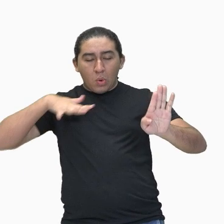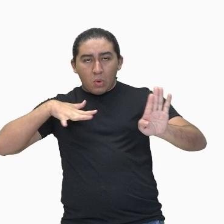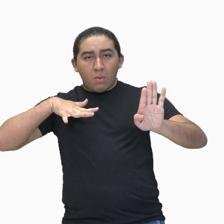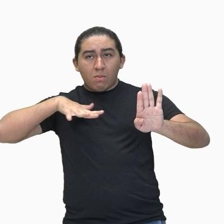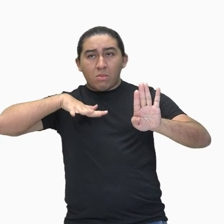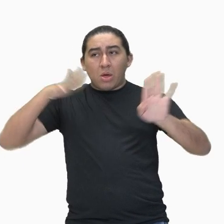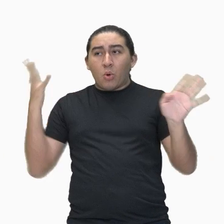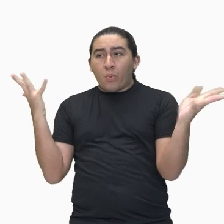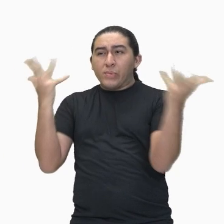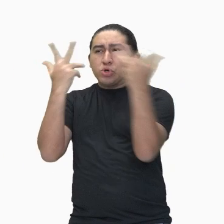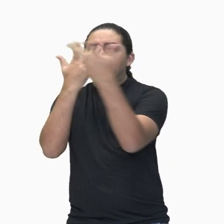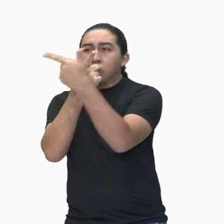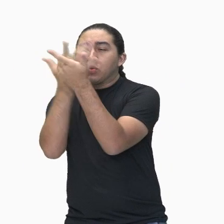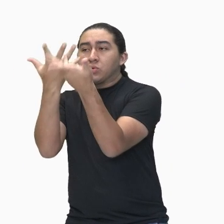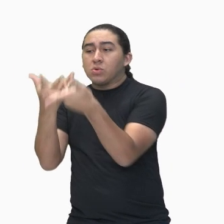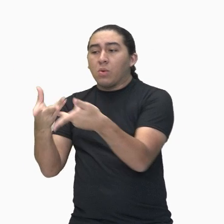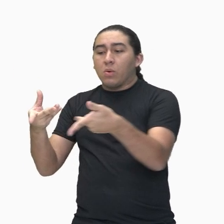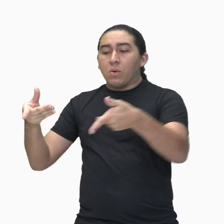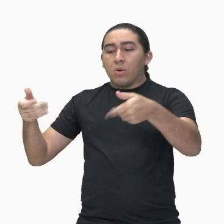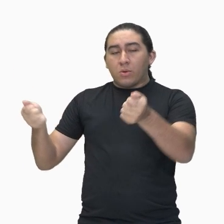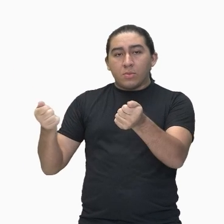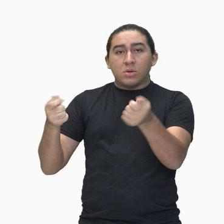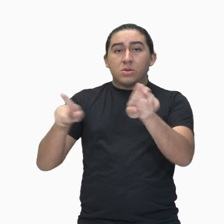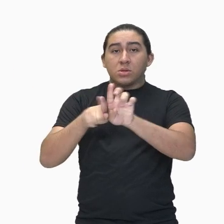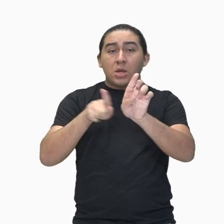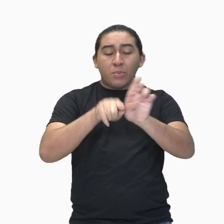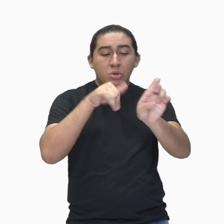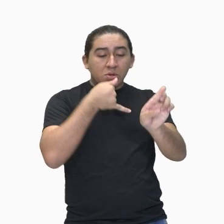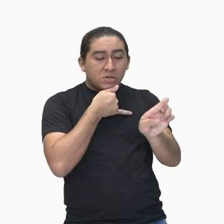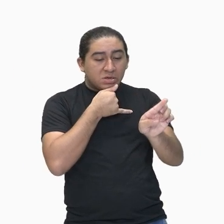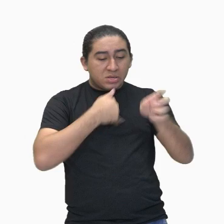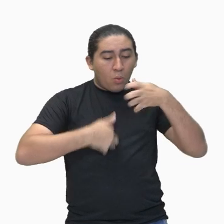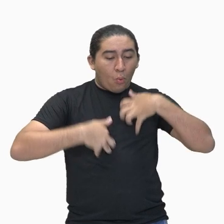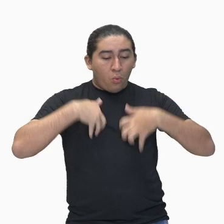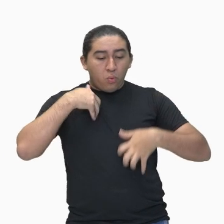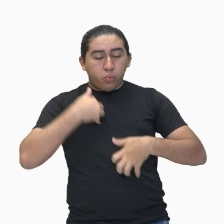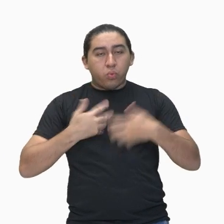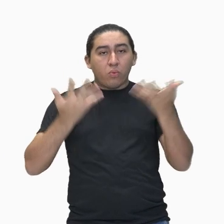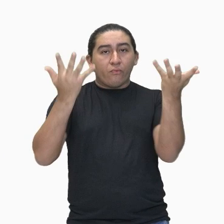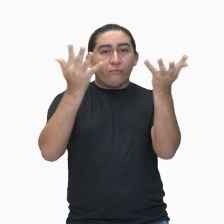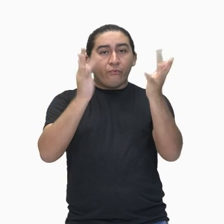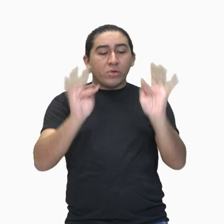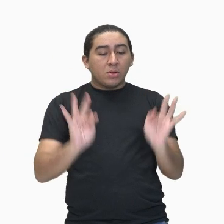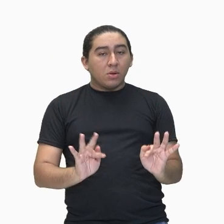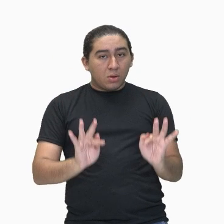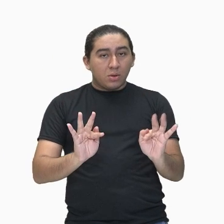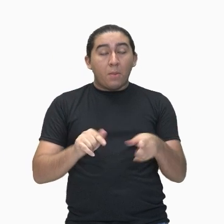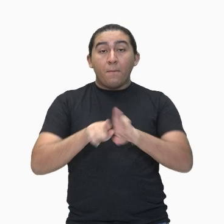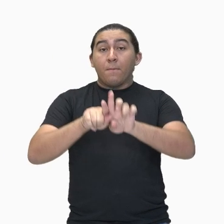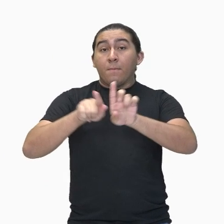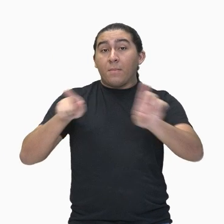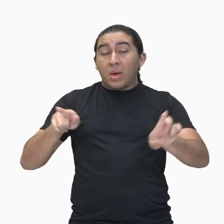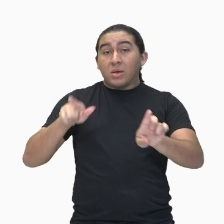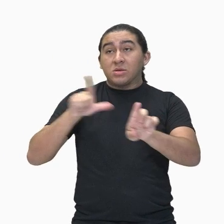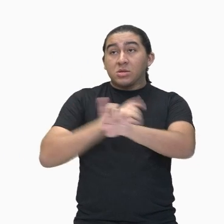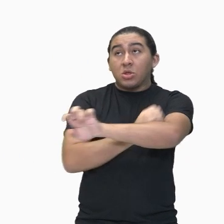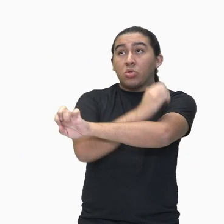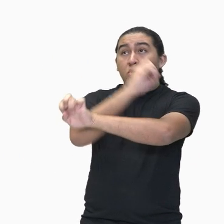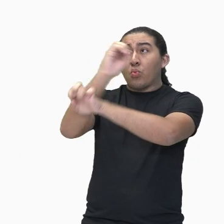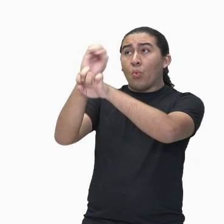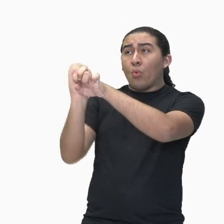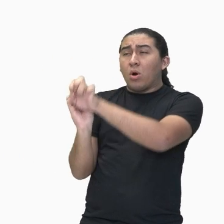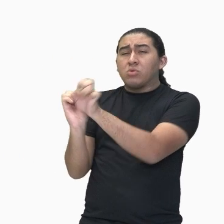formosura. Em contínuas tristezas, a alegria. Porém, se acaba o sol, por